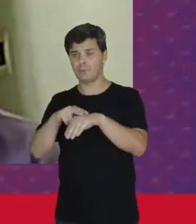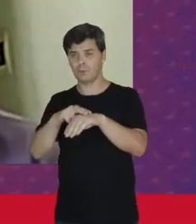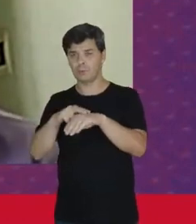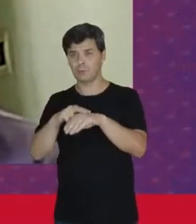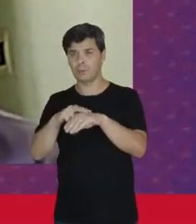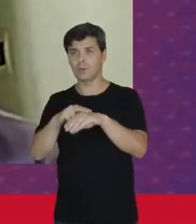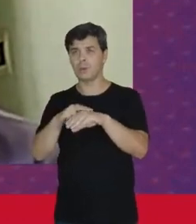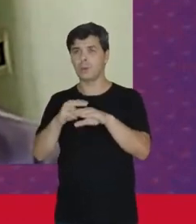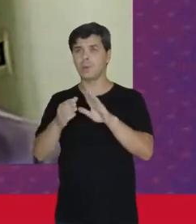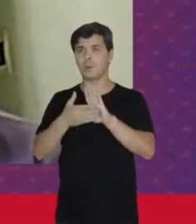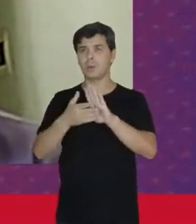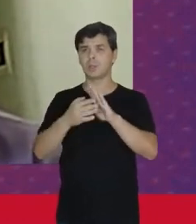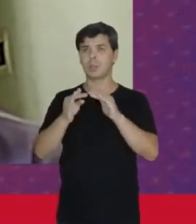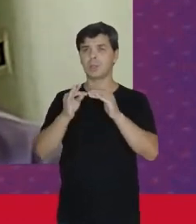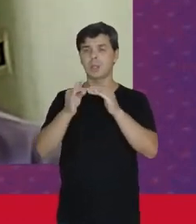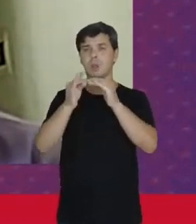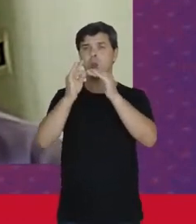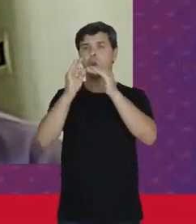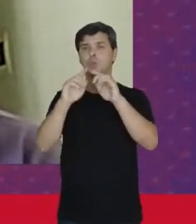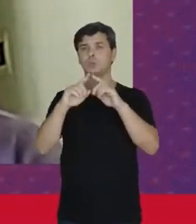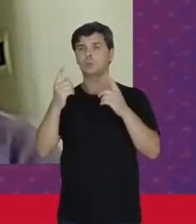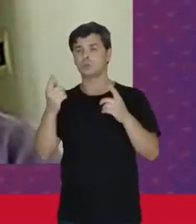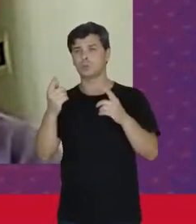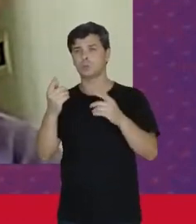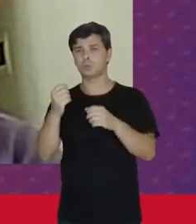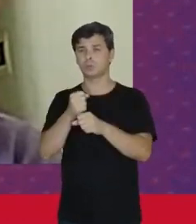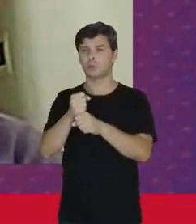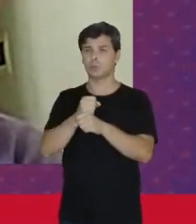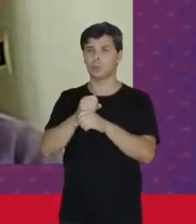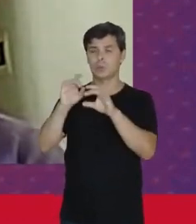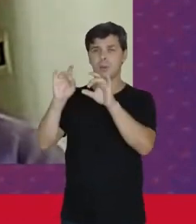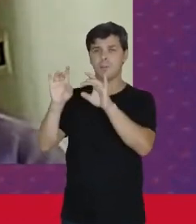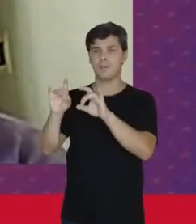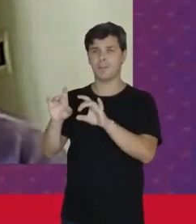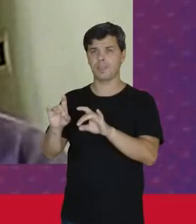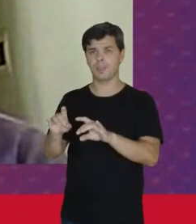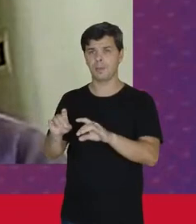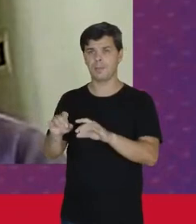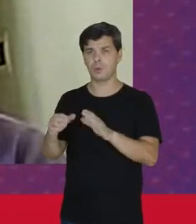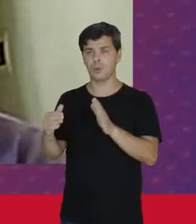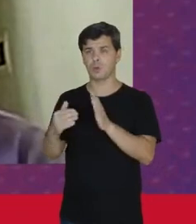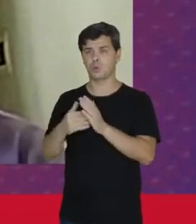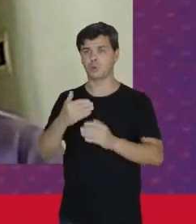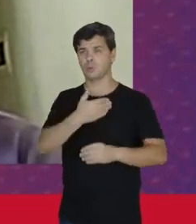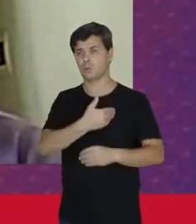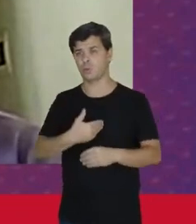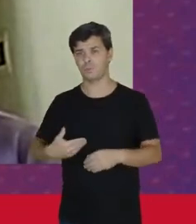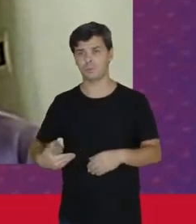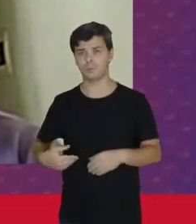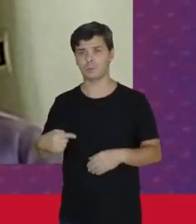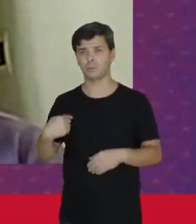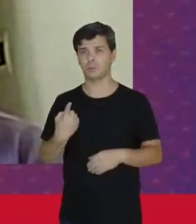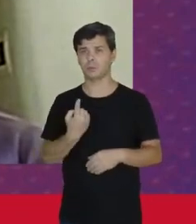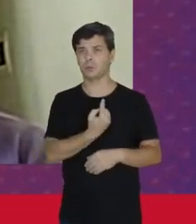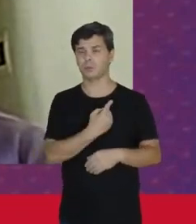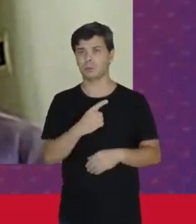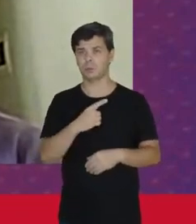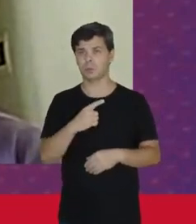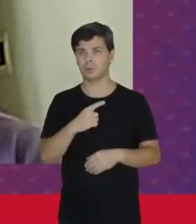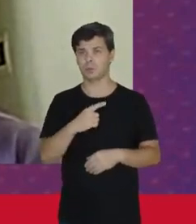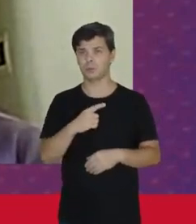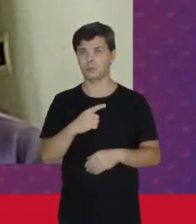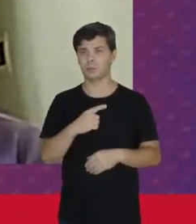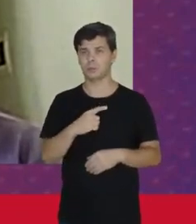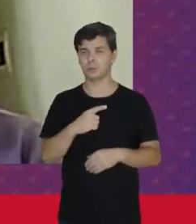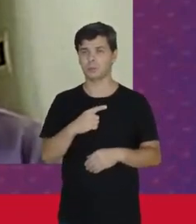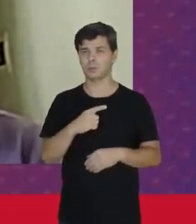tecnológico, mas a gente, nos últimos anos, e especialmente no último governo, a gente tem passado por um